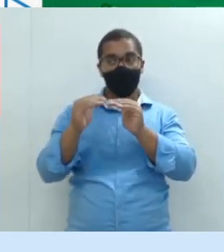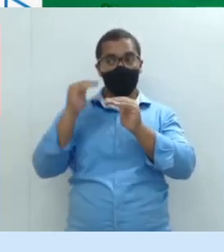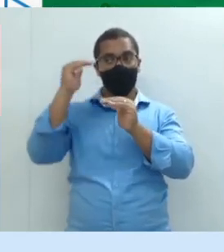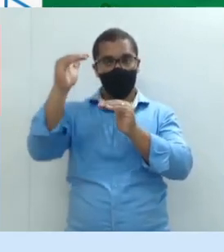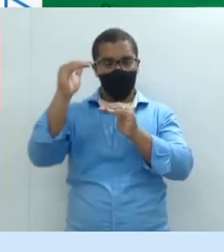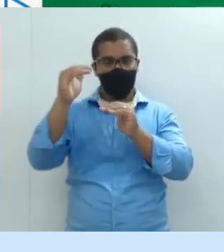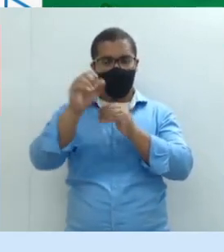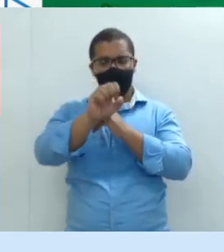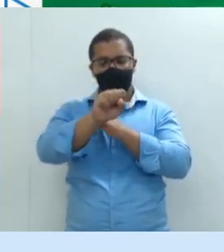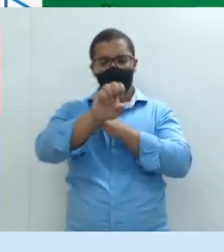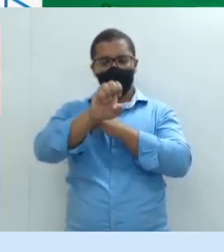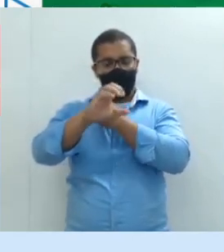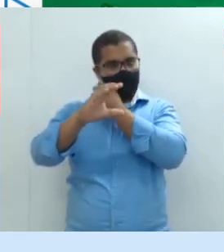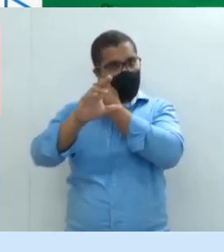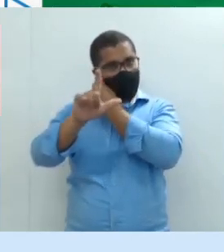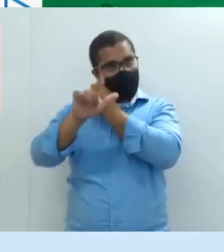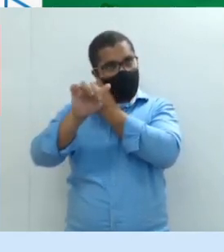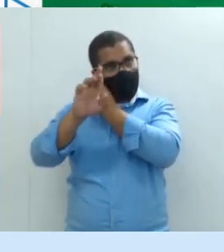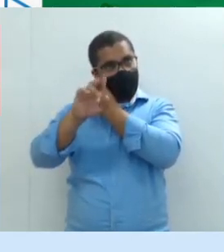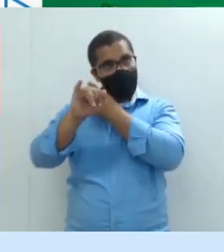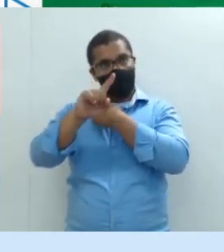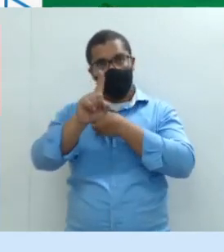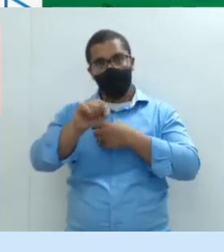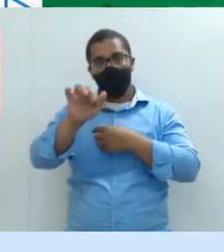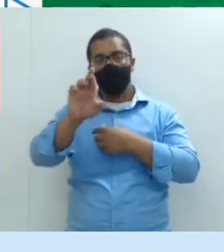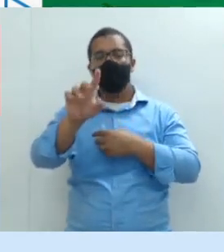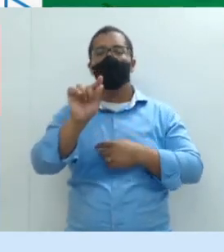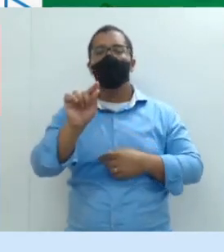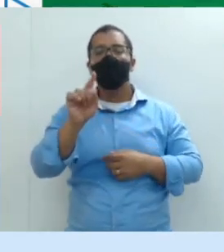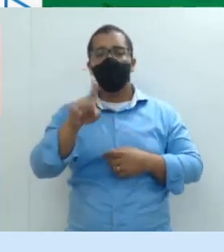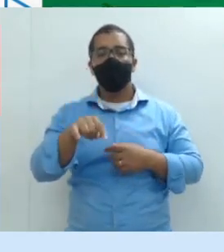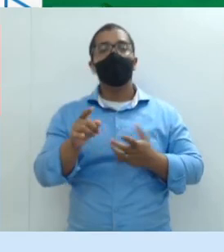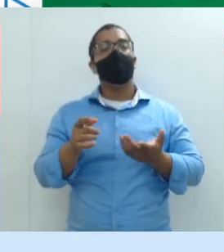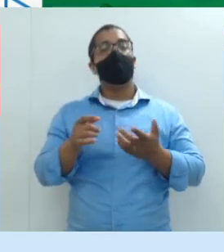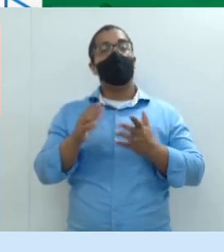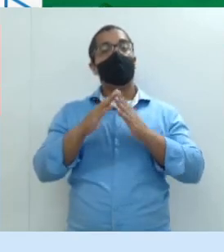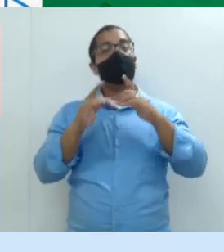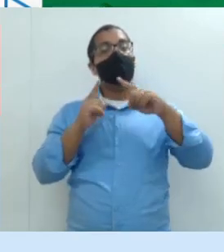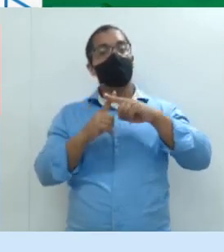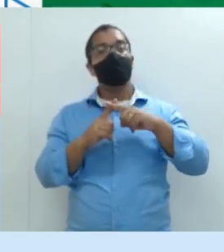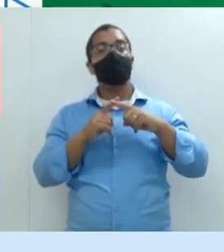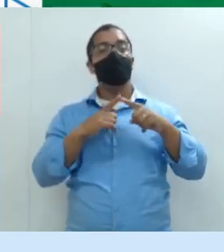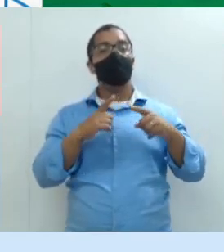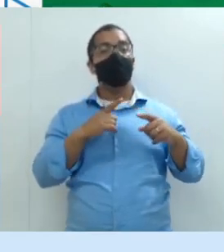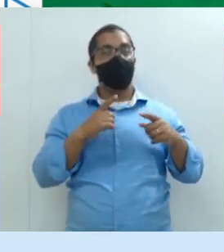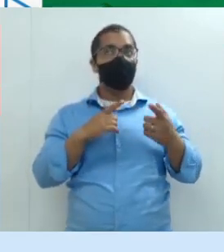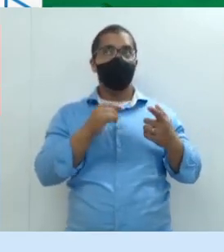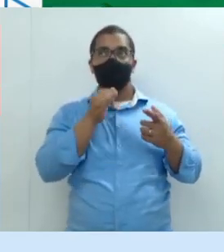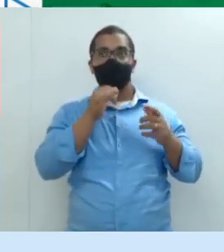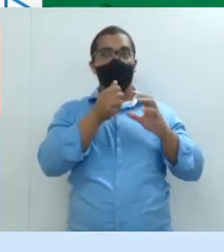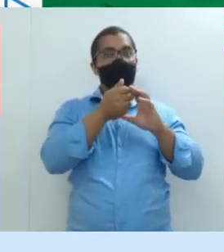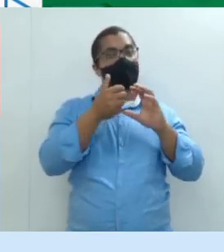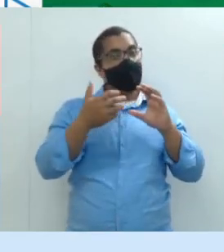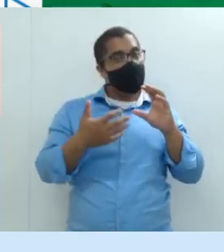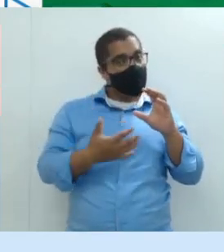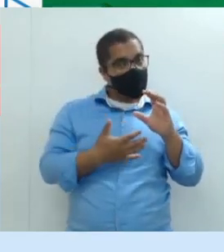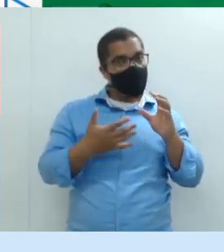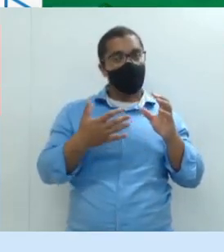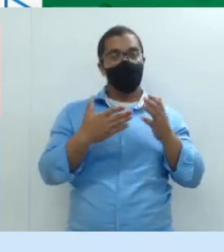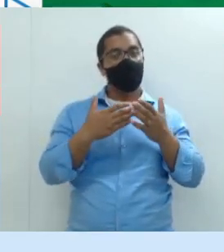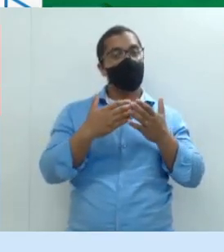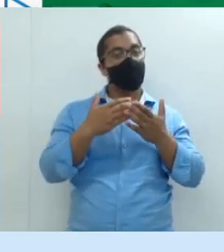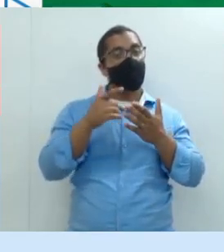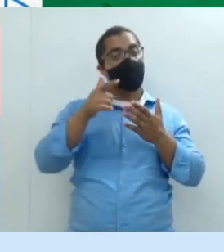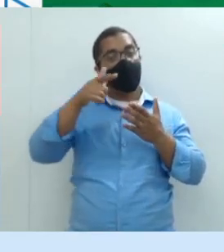diz secularizar, ela quer dizer que basicamente a igreja vai se envolver com outros princípios, como a gente tem dito aqui, que não